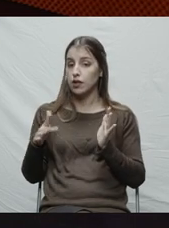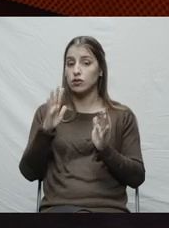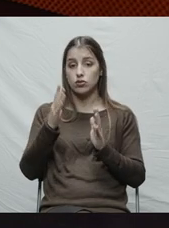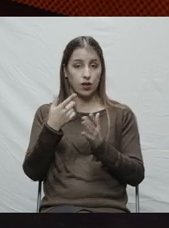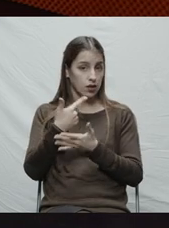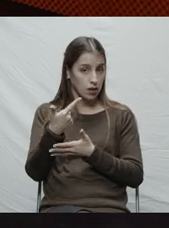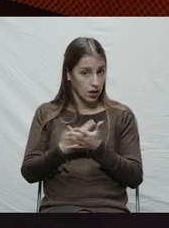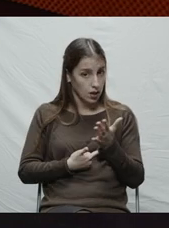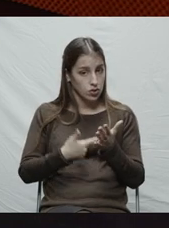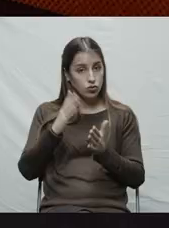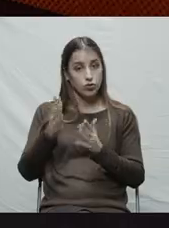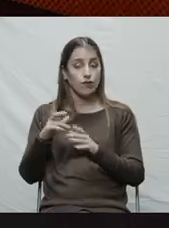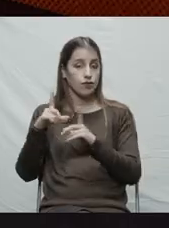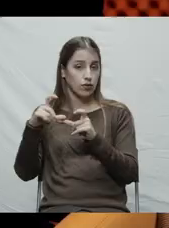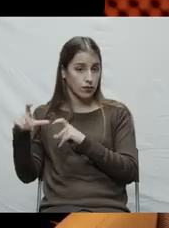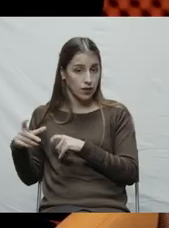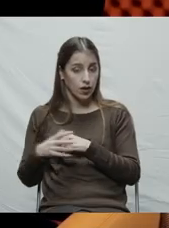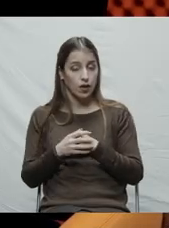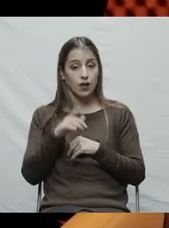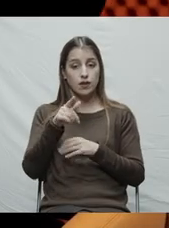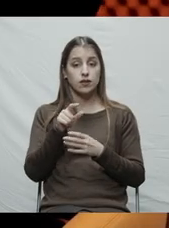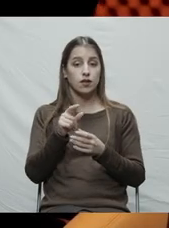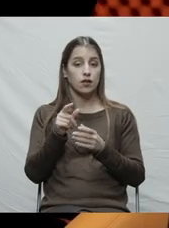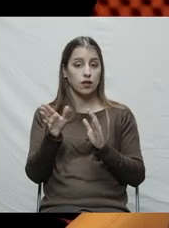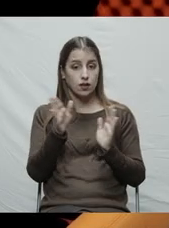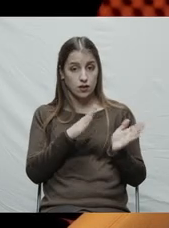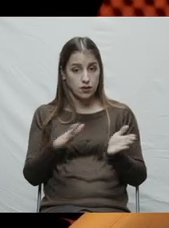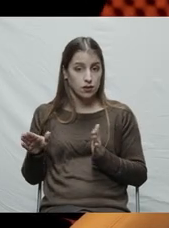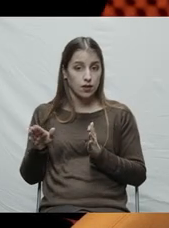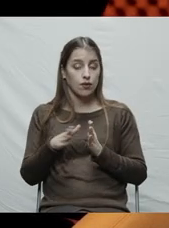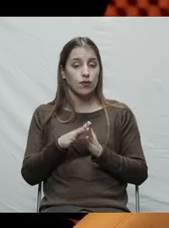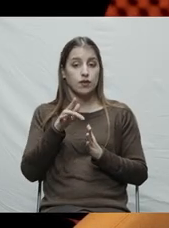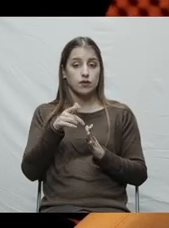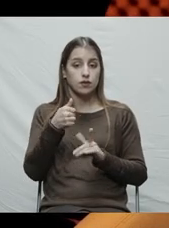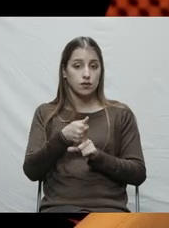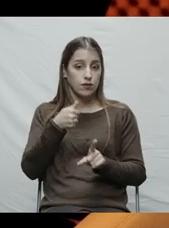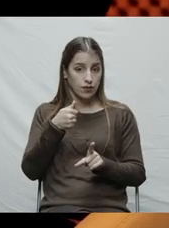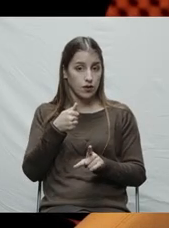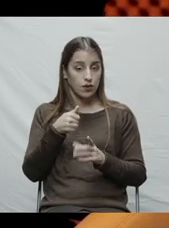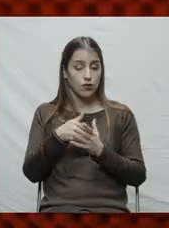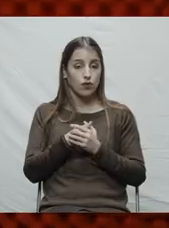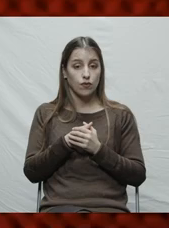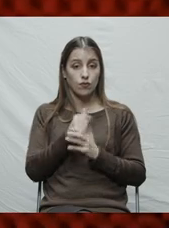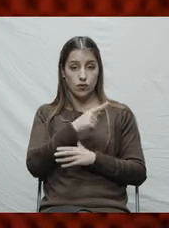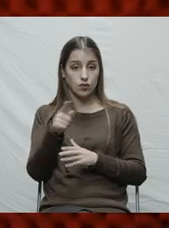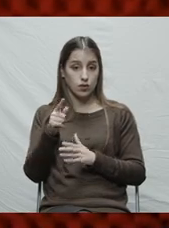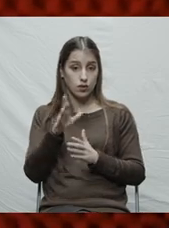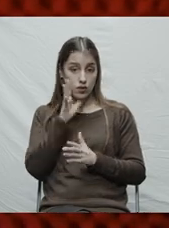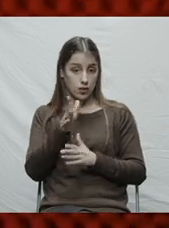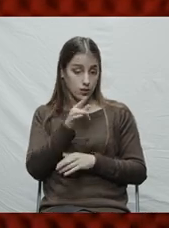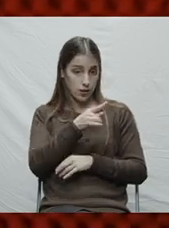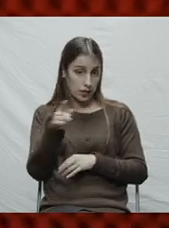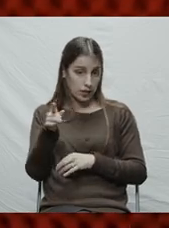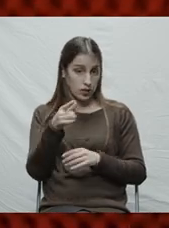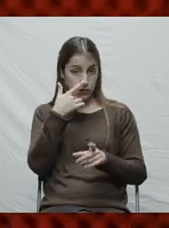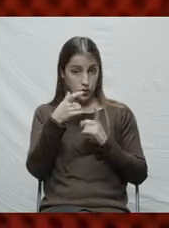já tivemos textos, já tivemos fotografias. E essa edição e essa, lá, esses desafios que colocam essas pessoas que colaboram